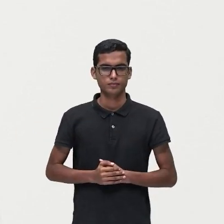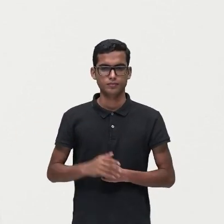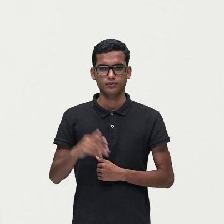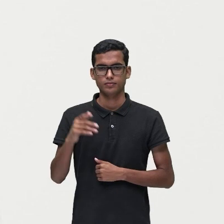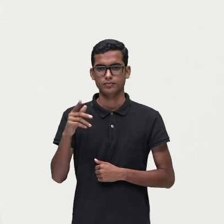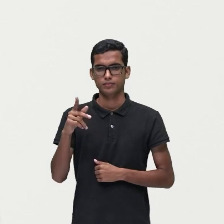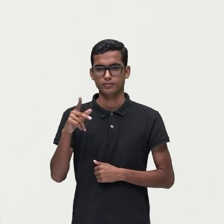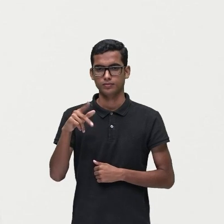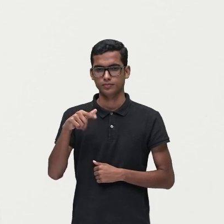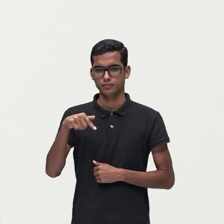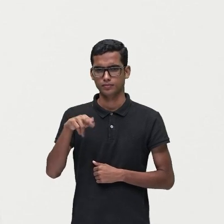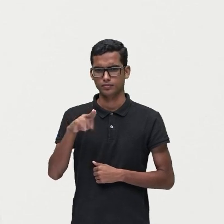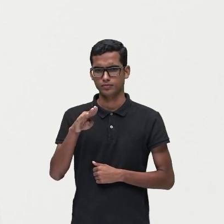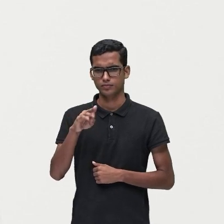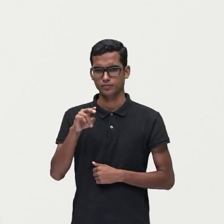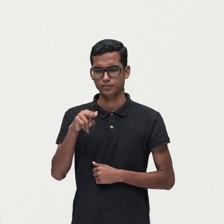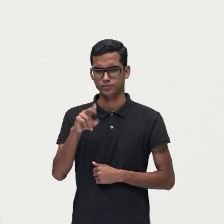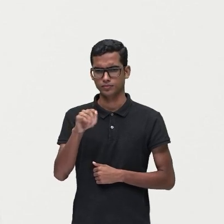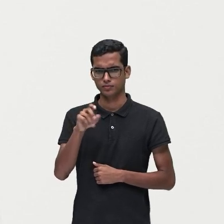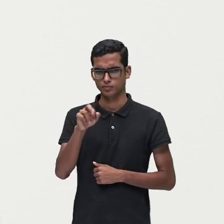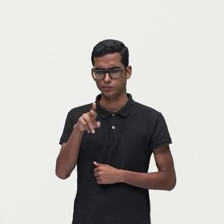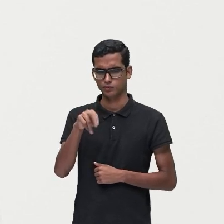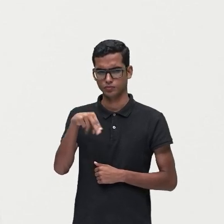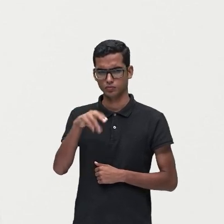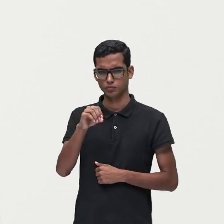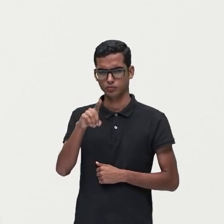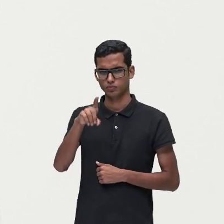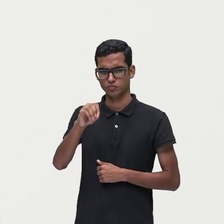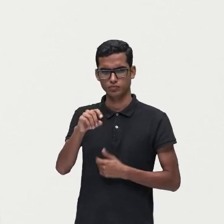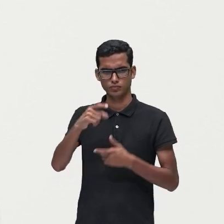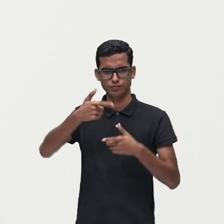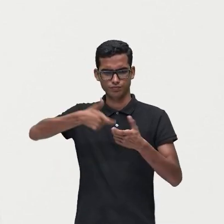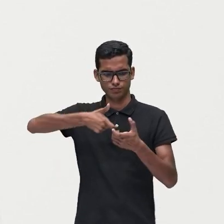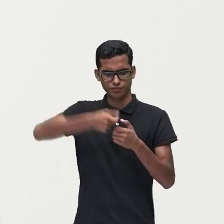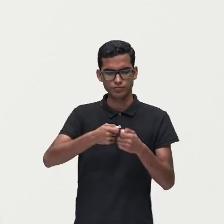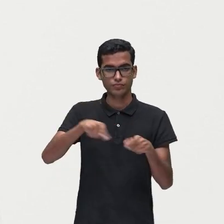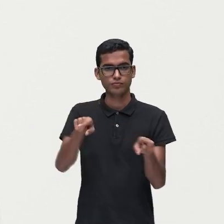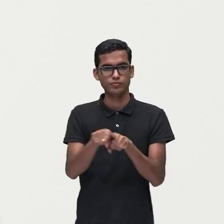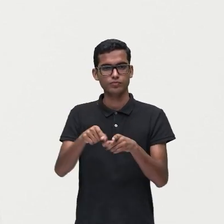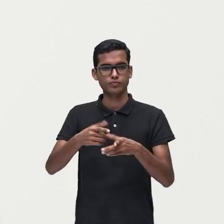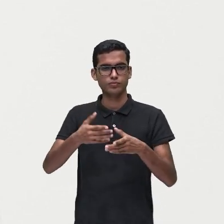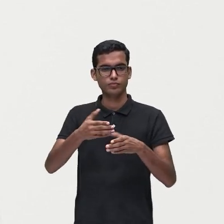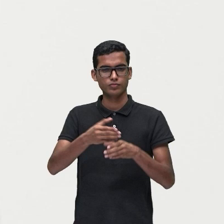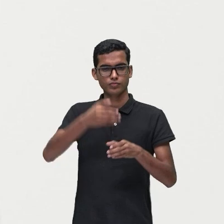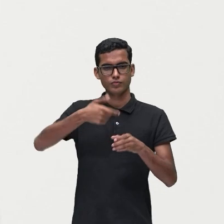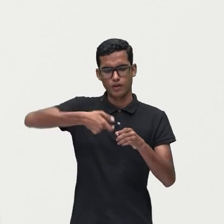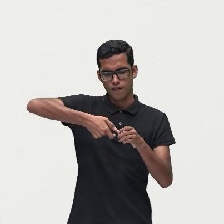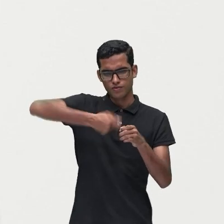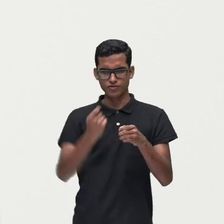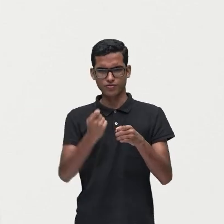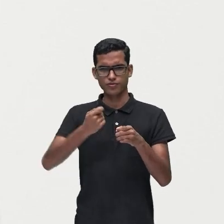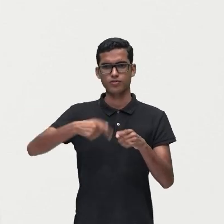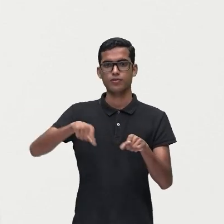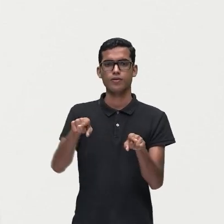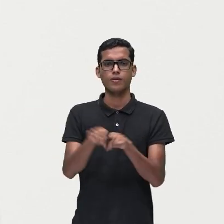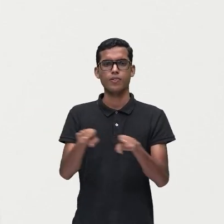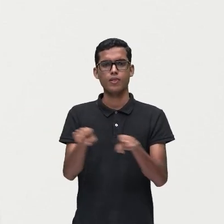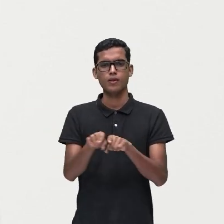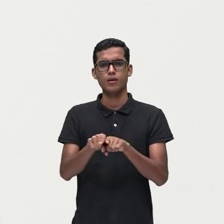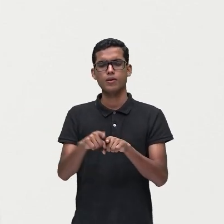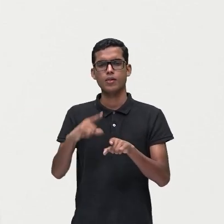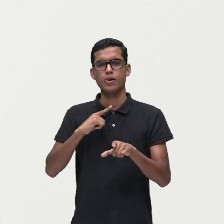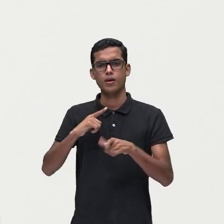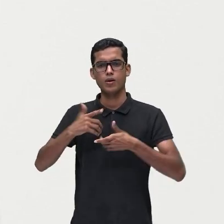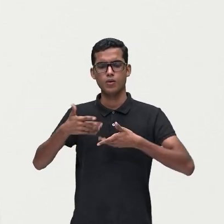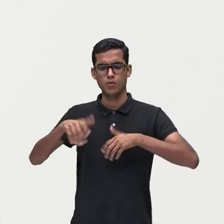quebra-nozes, o abridores de garrafa e o carrinho de mão. Então, são ferramentas,